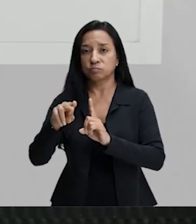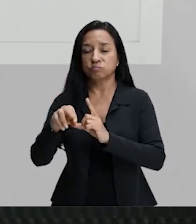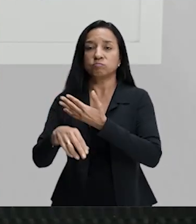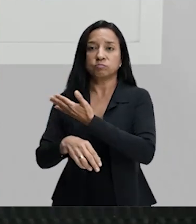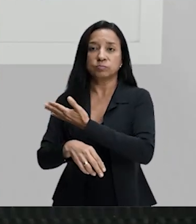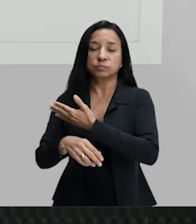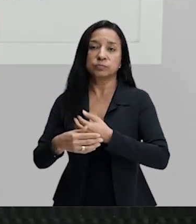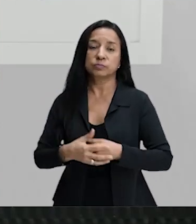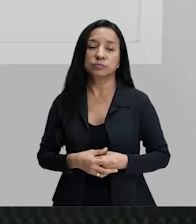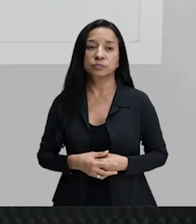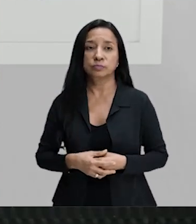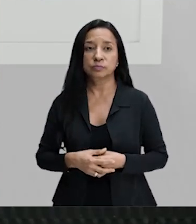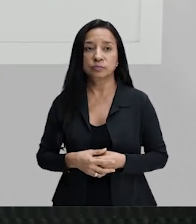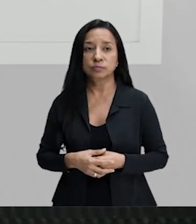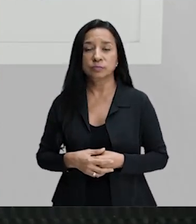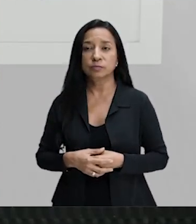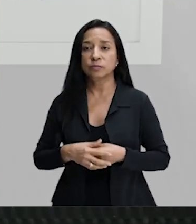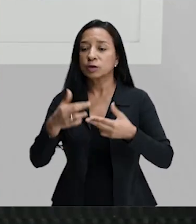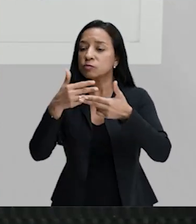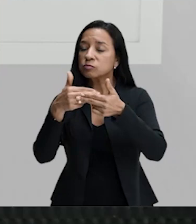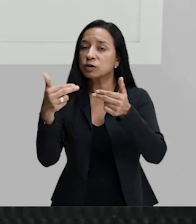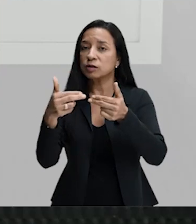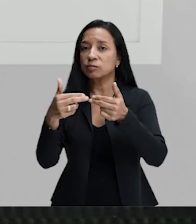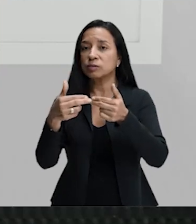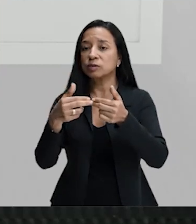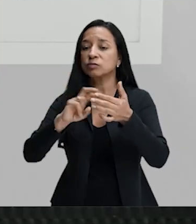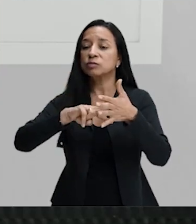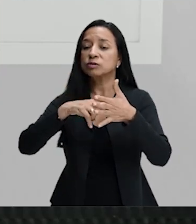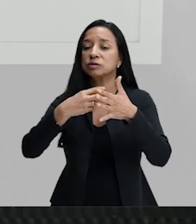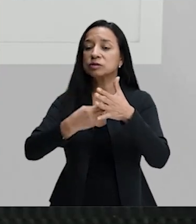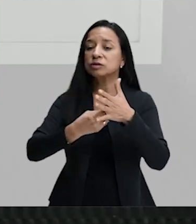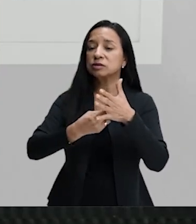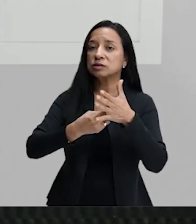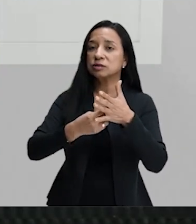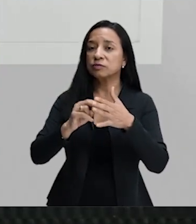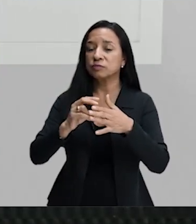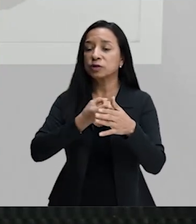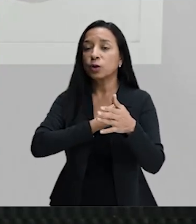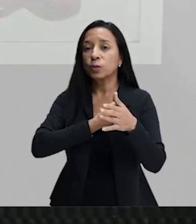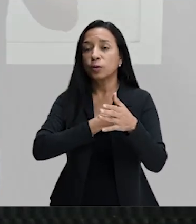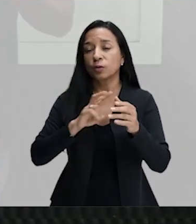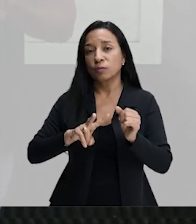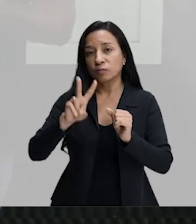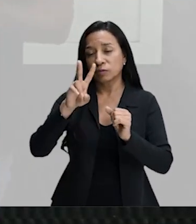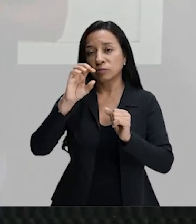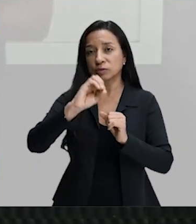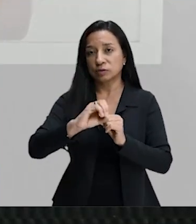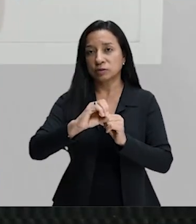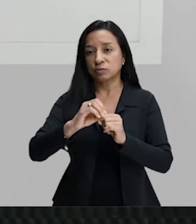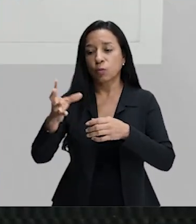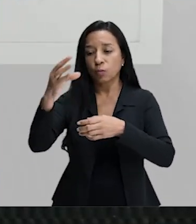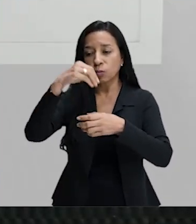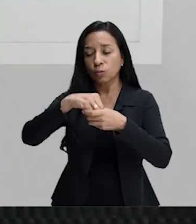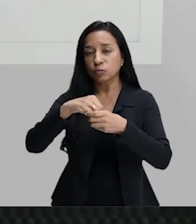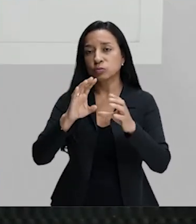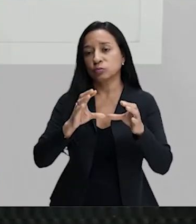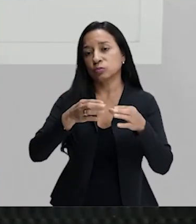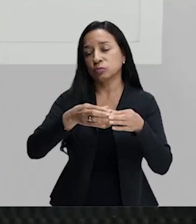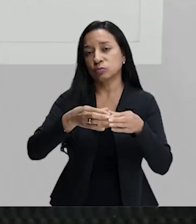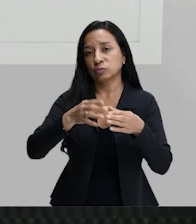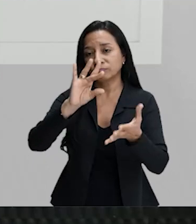ó, eles são as raízes. Você coloca as raízes dentro do conjunto, que é o conjunto verdade ou conjunto